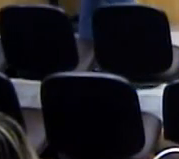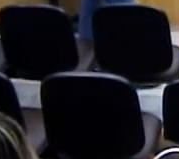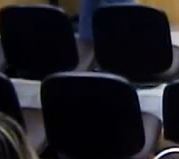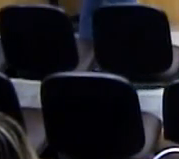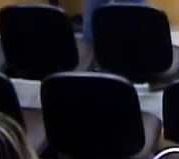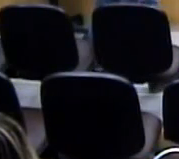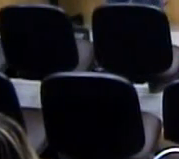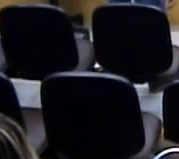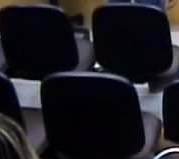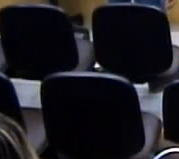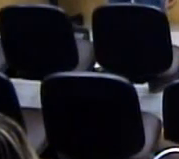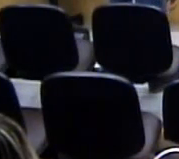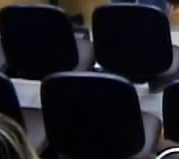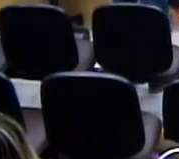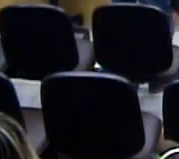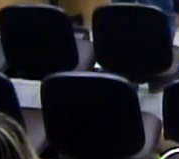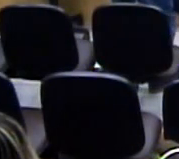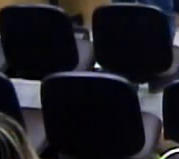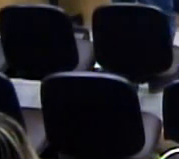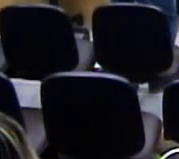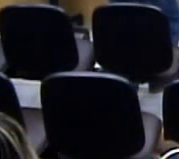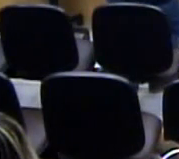São de não pode.